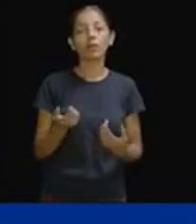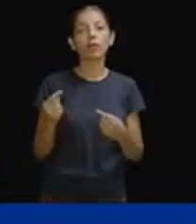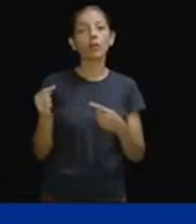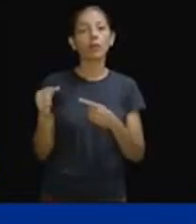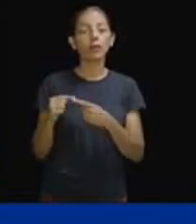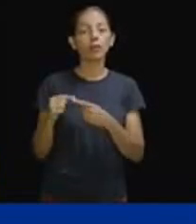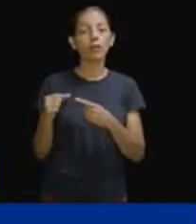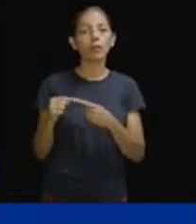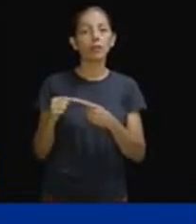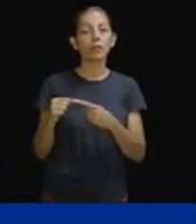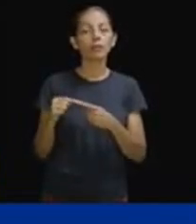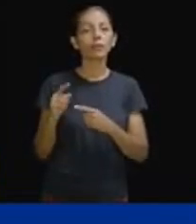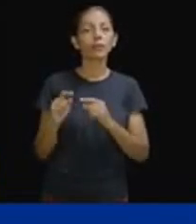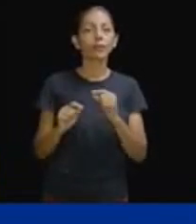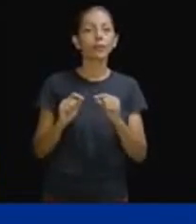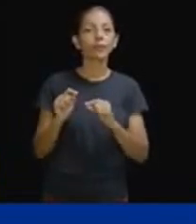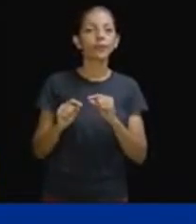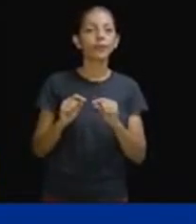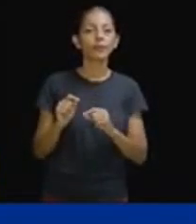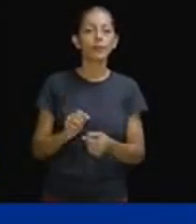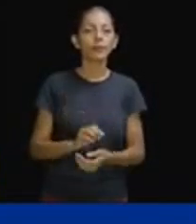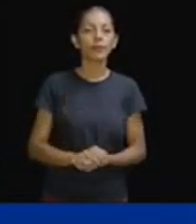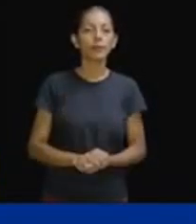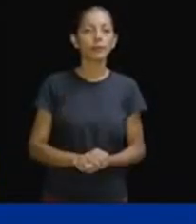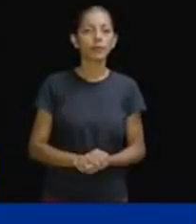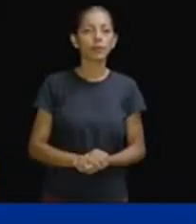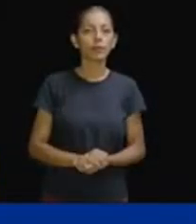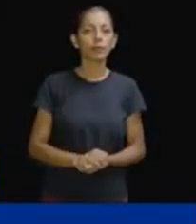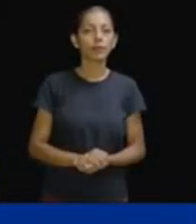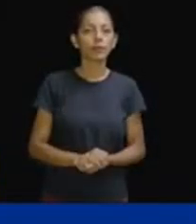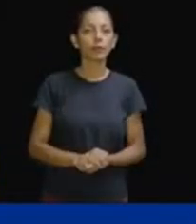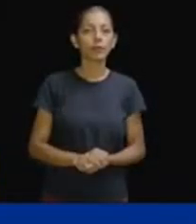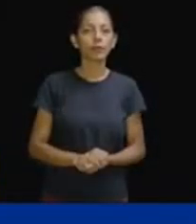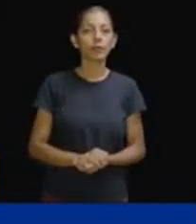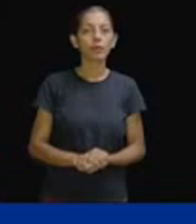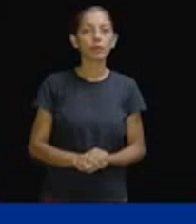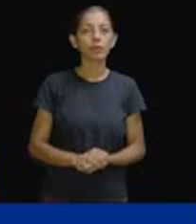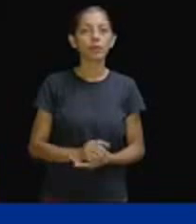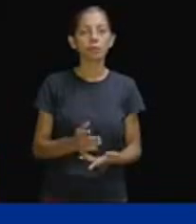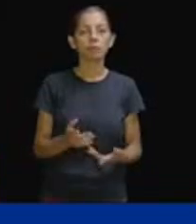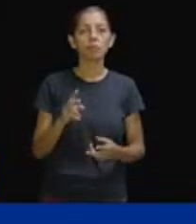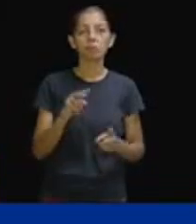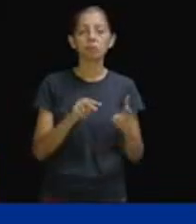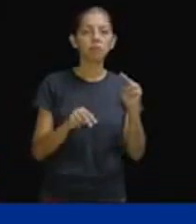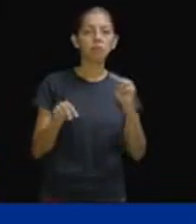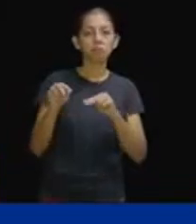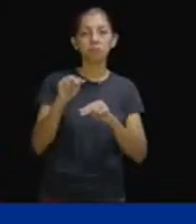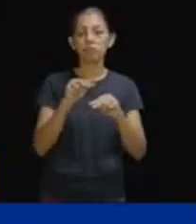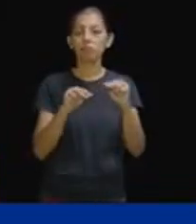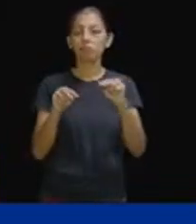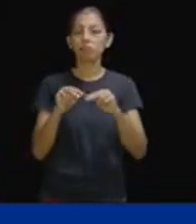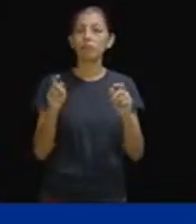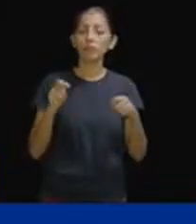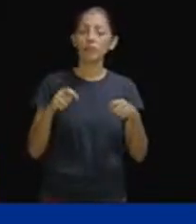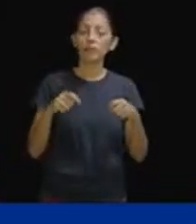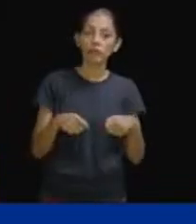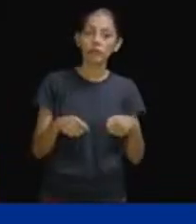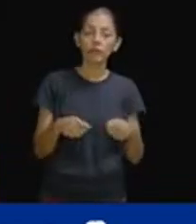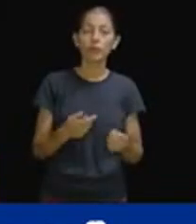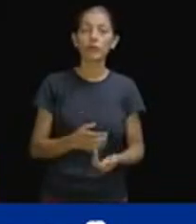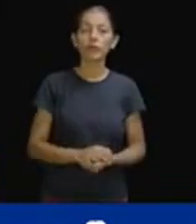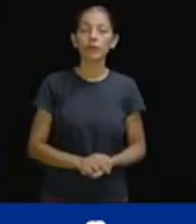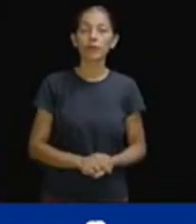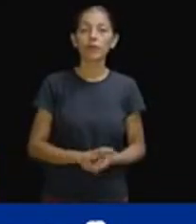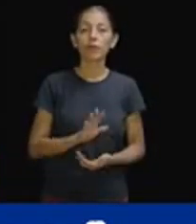voltada para situações óticas dimensionais. O que ele utiliza,